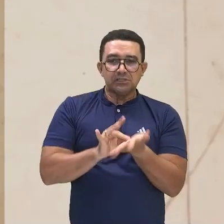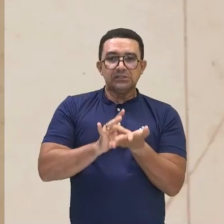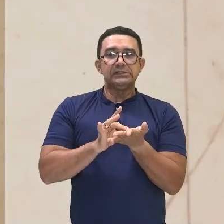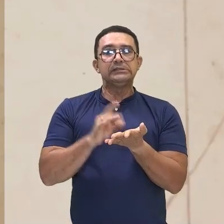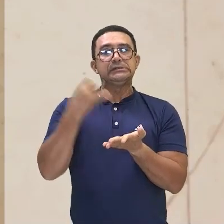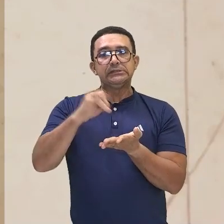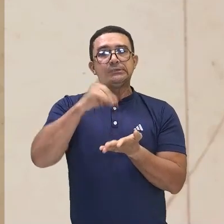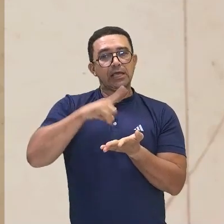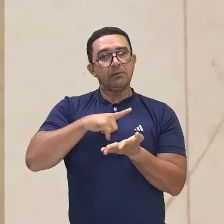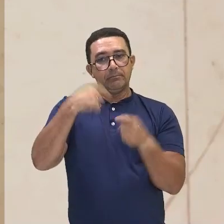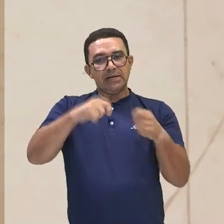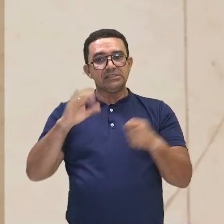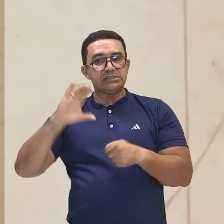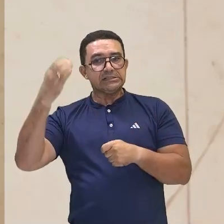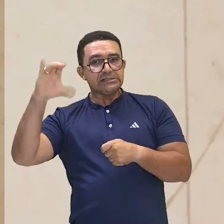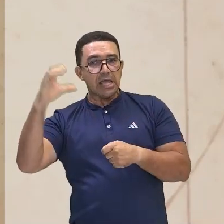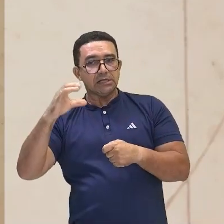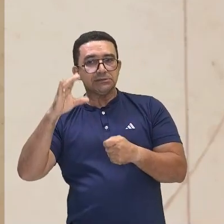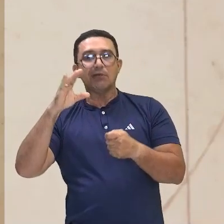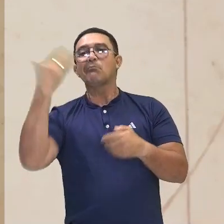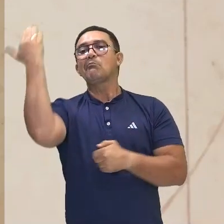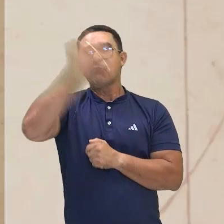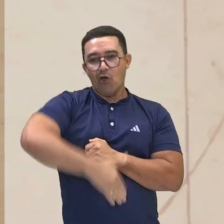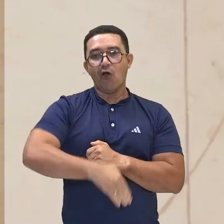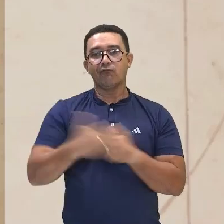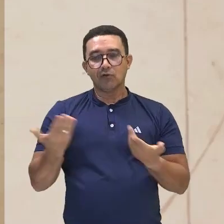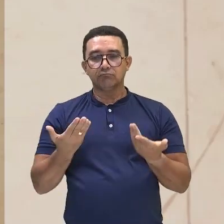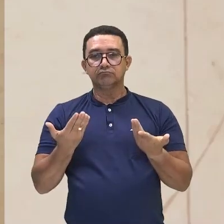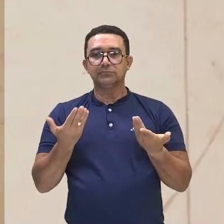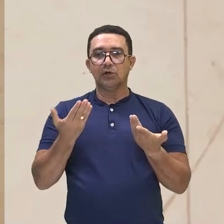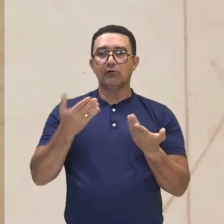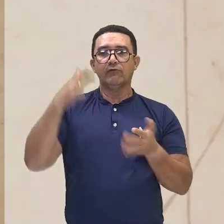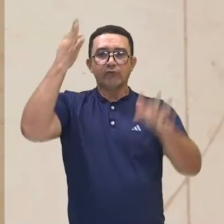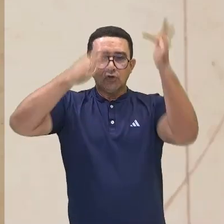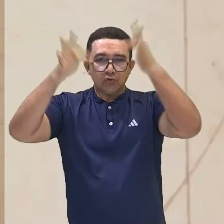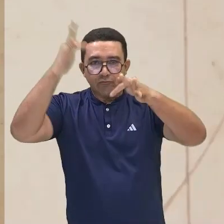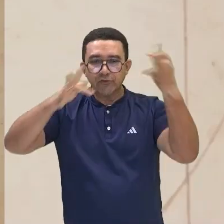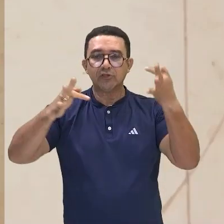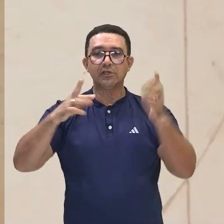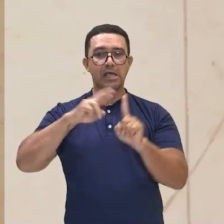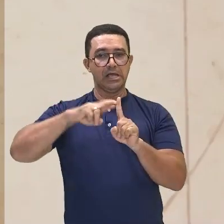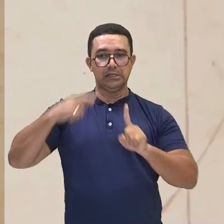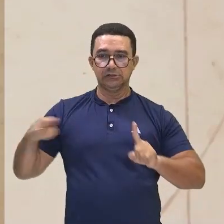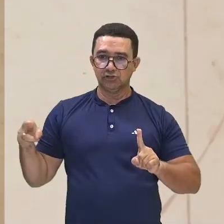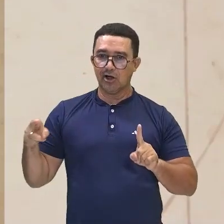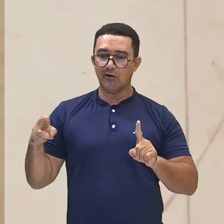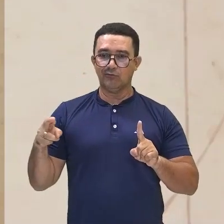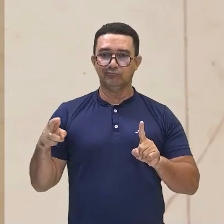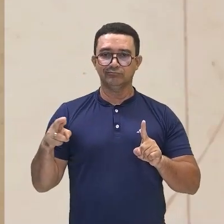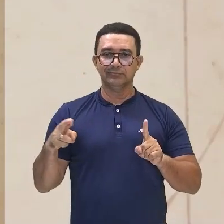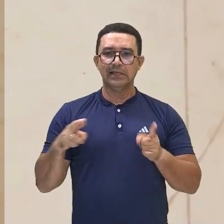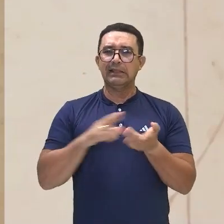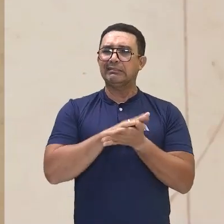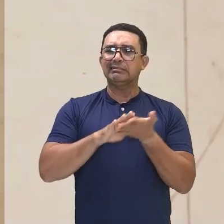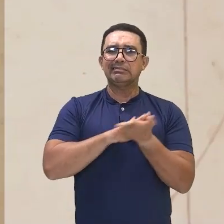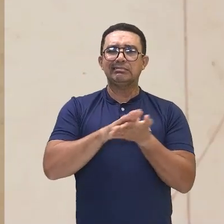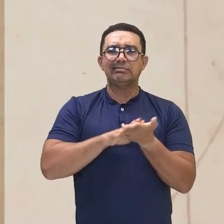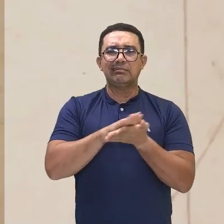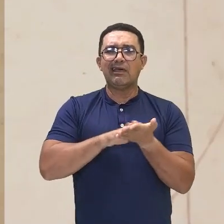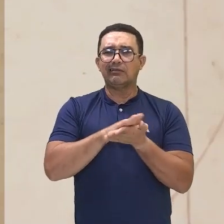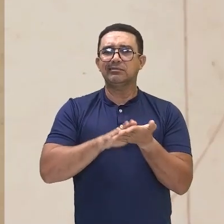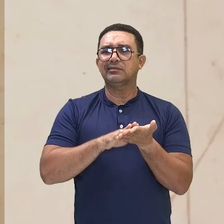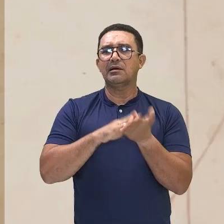ciência. A metafísica, a filosofia, a religião, nada disso vai trazer o